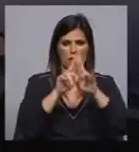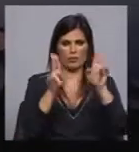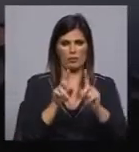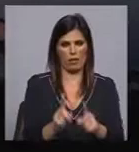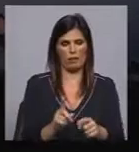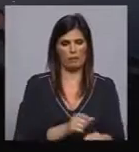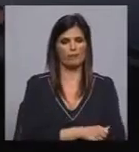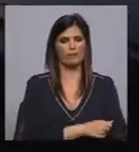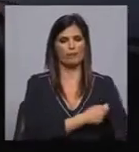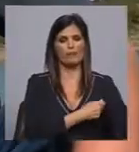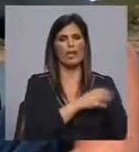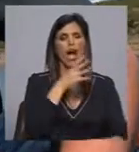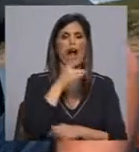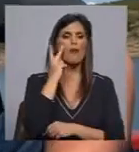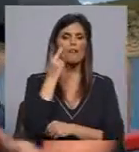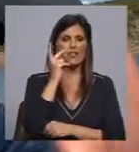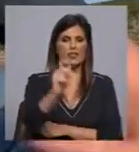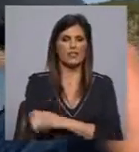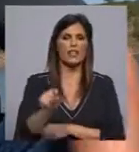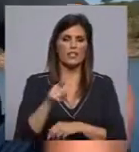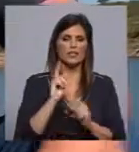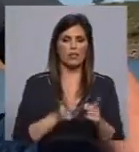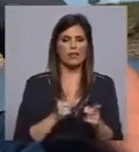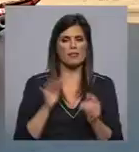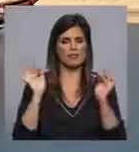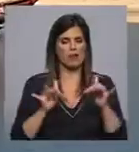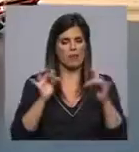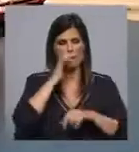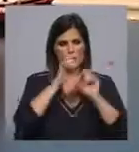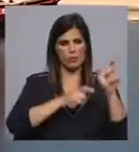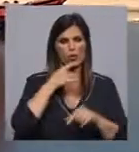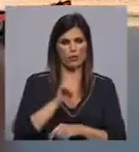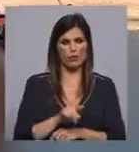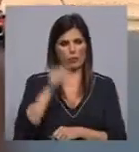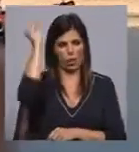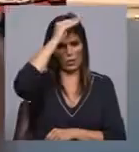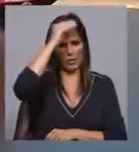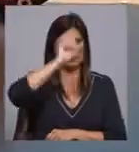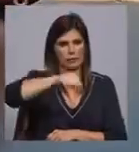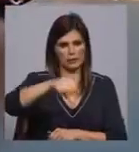internacional. A água é vida e isso começa a trazer pessoas outra vez para o Alentejo.